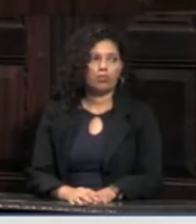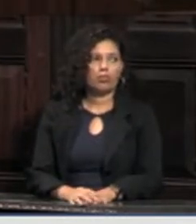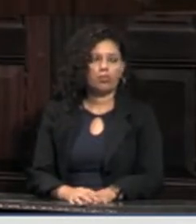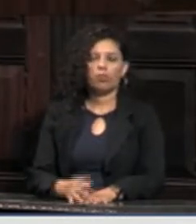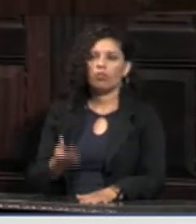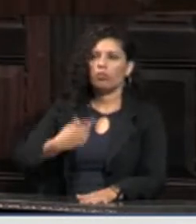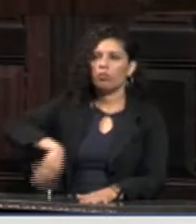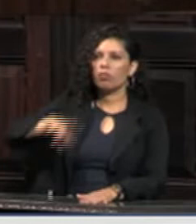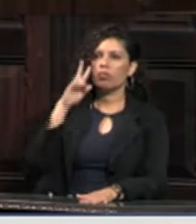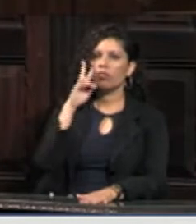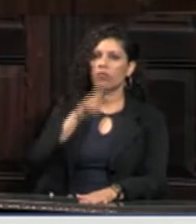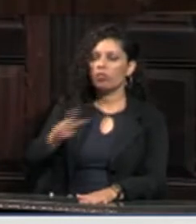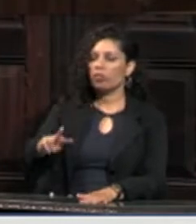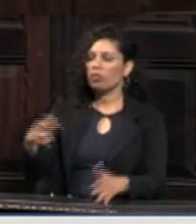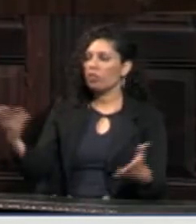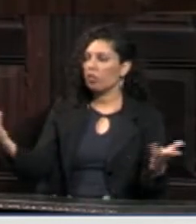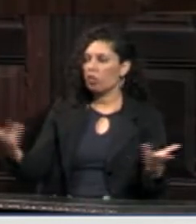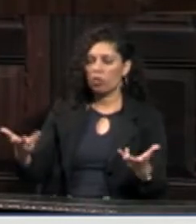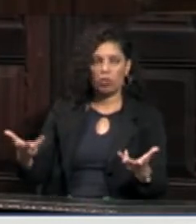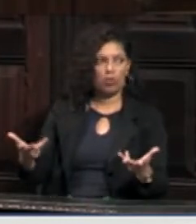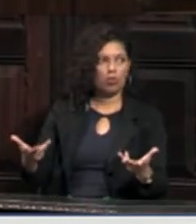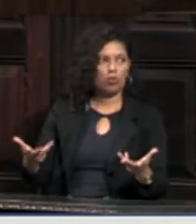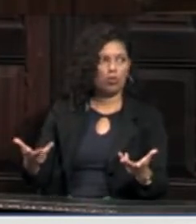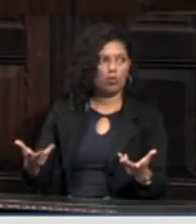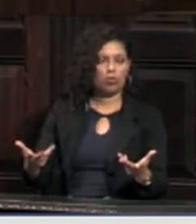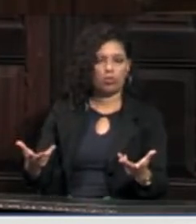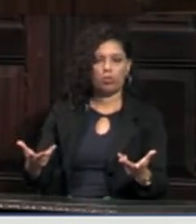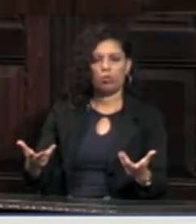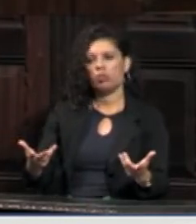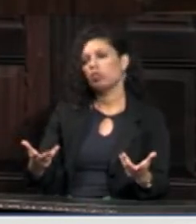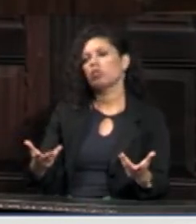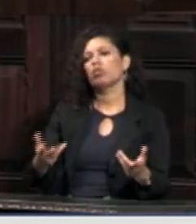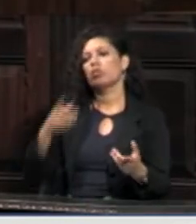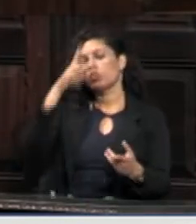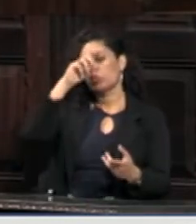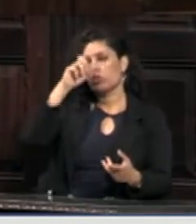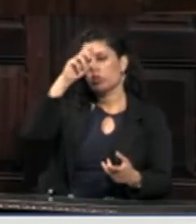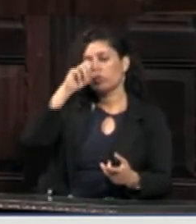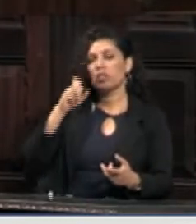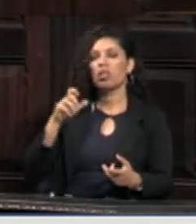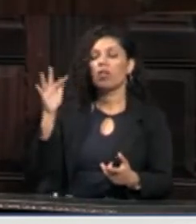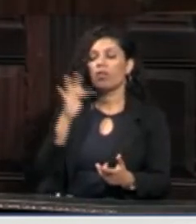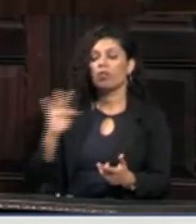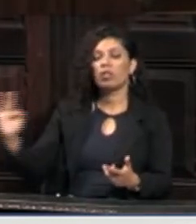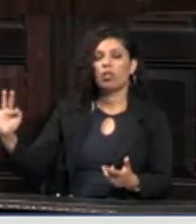Vimos aqui uma reportagem sobre o Hospital de Bom Sucesso, Hospital Federal de Bom Sucesso,